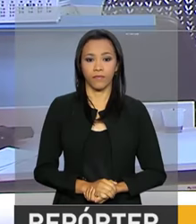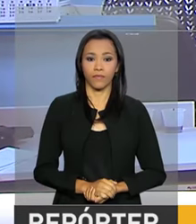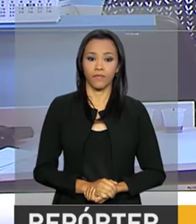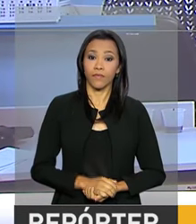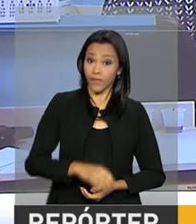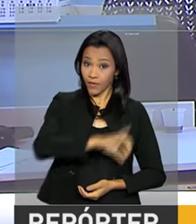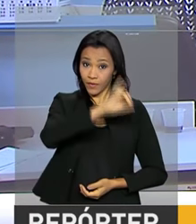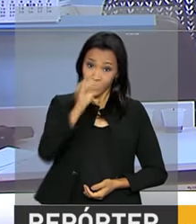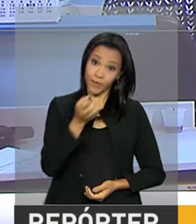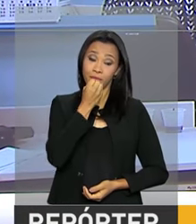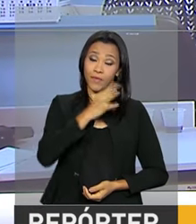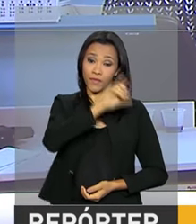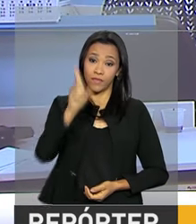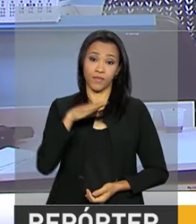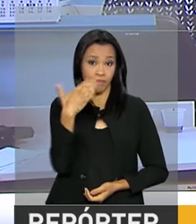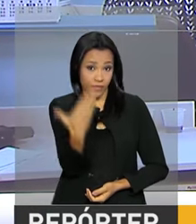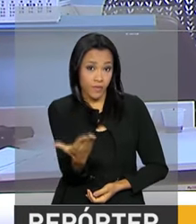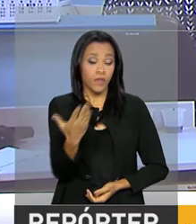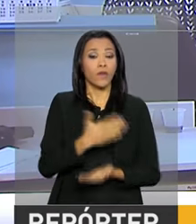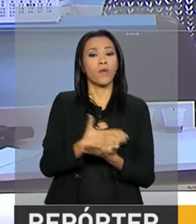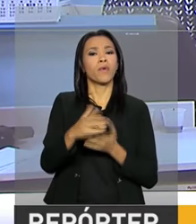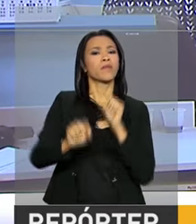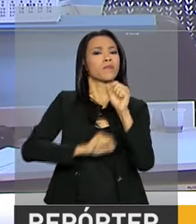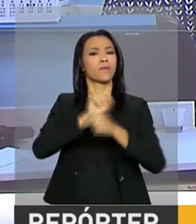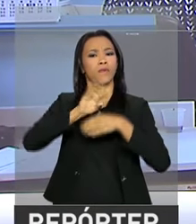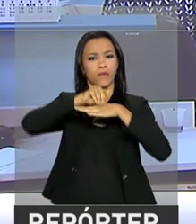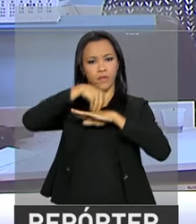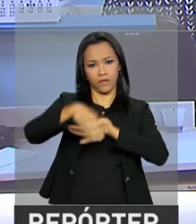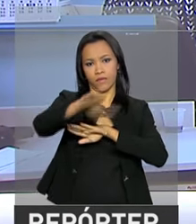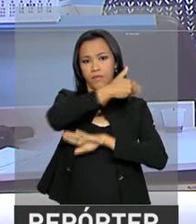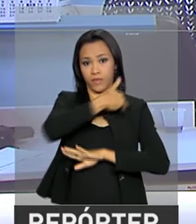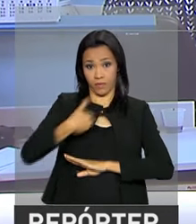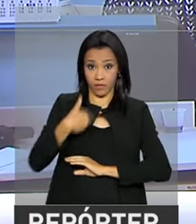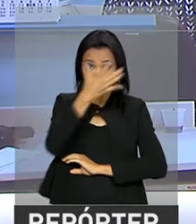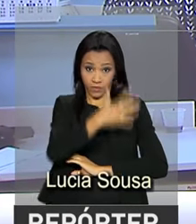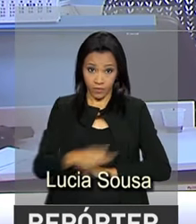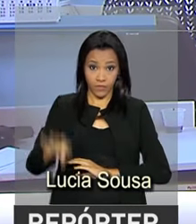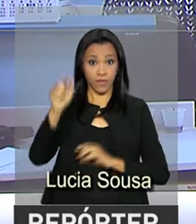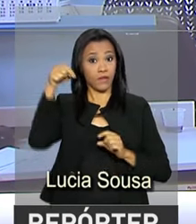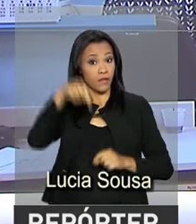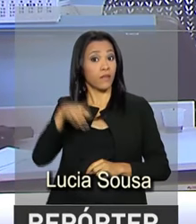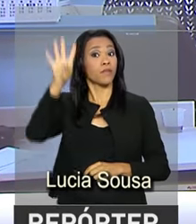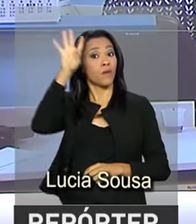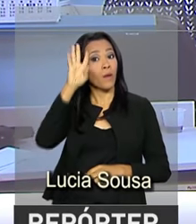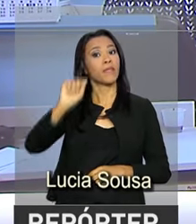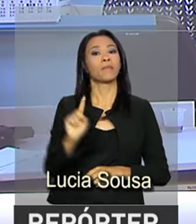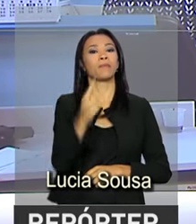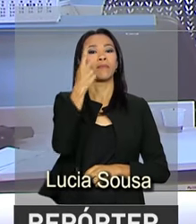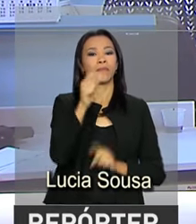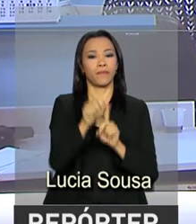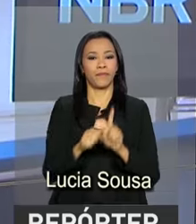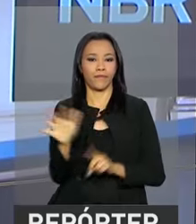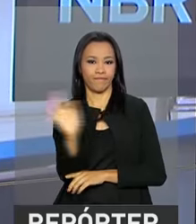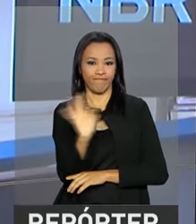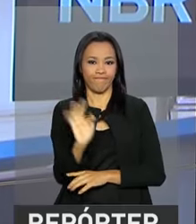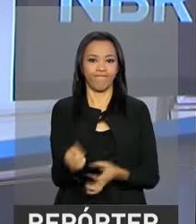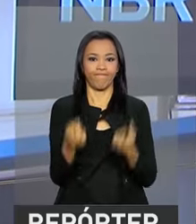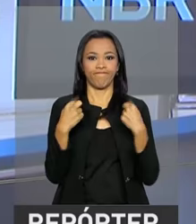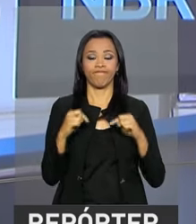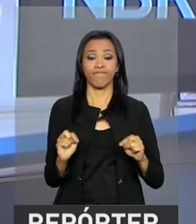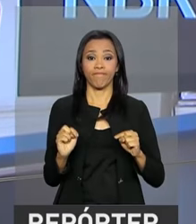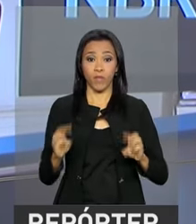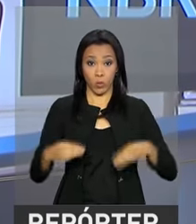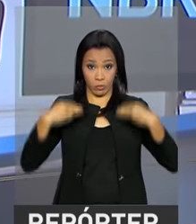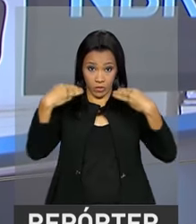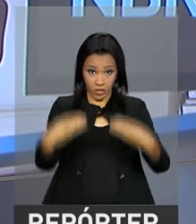Olá, um bom dia para você. Começa agora o Repórter NBR com as notícias do governo federal desta quarta-feira, 1º de fevereiro. O